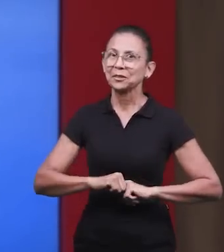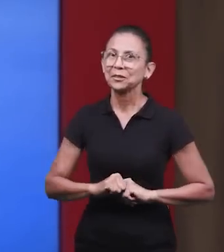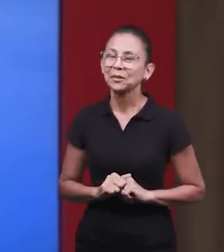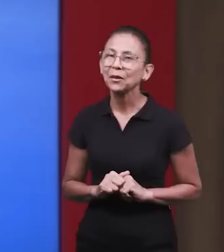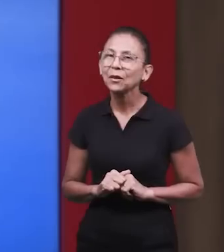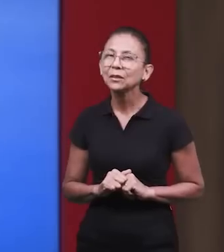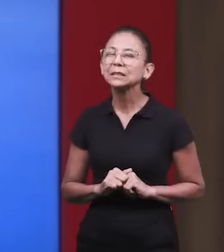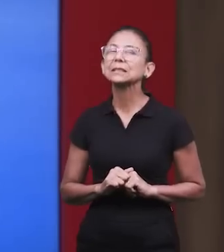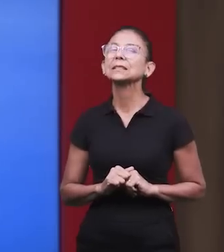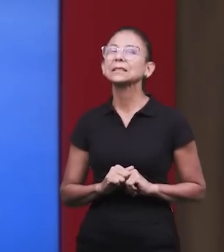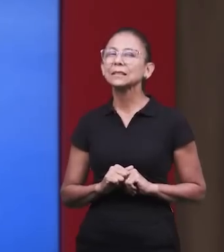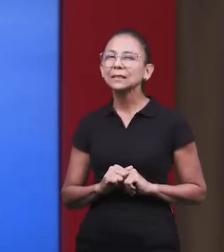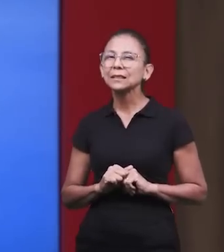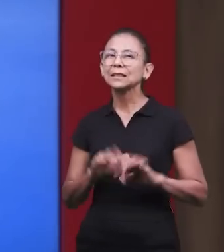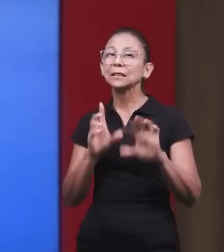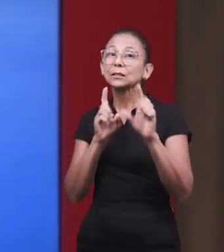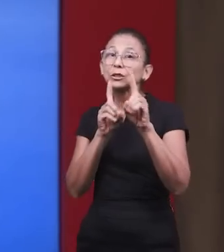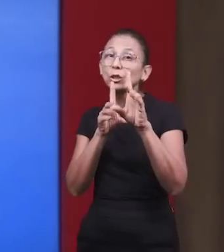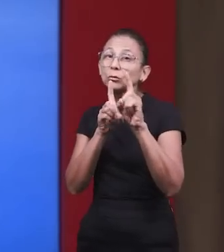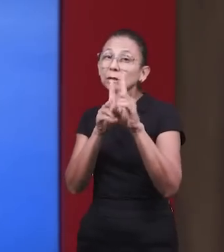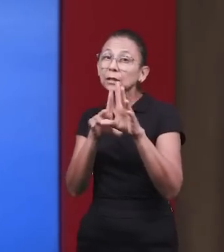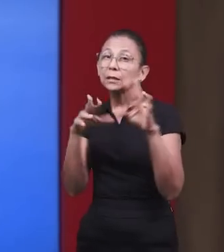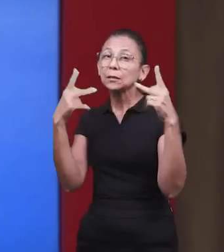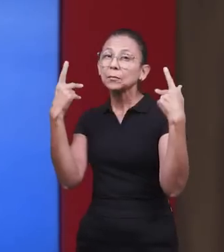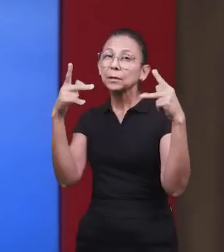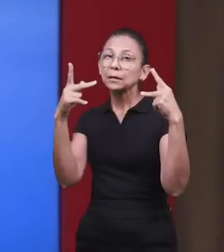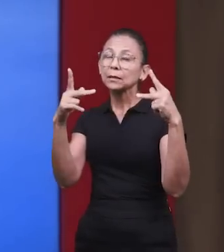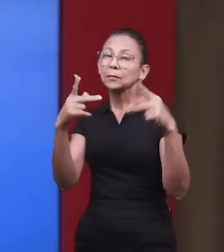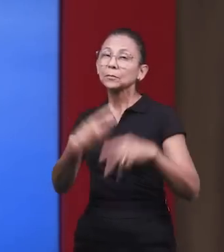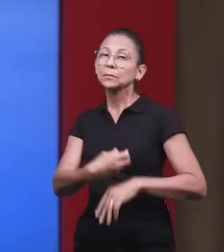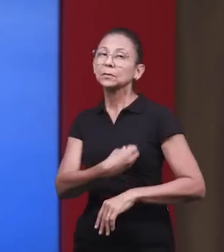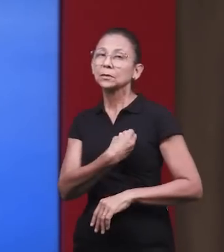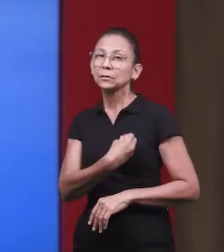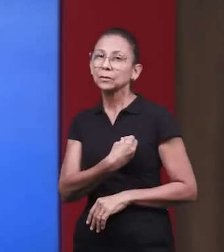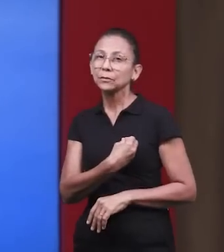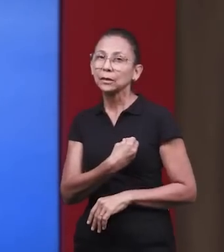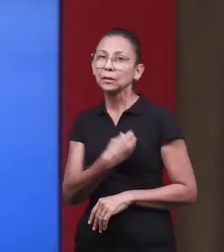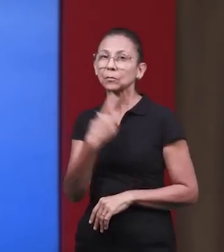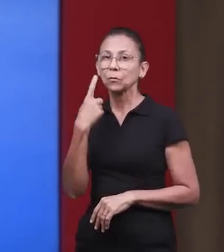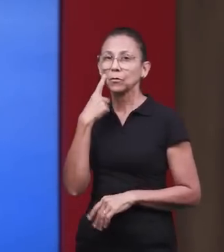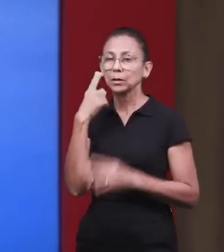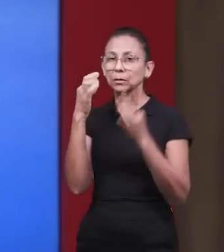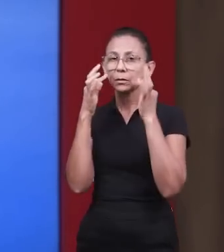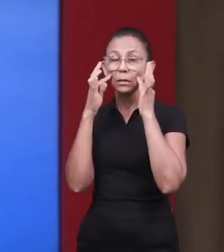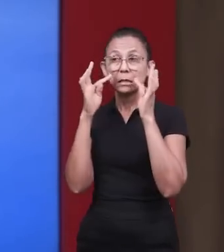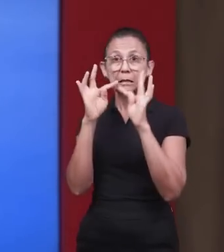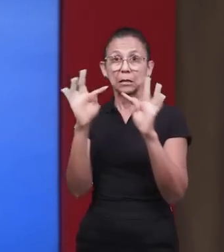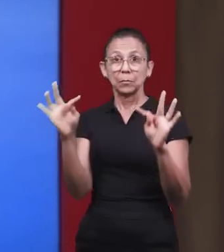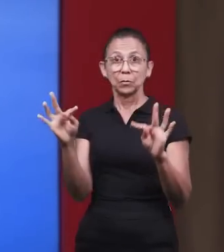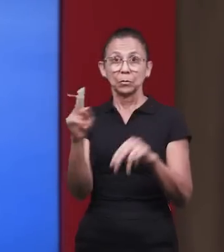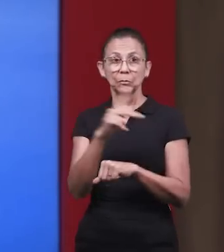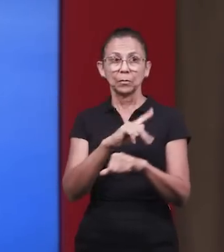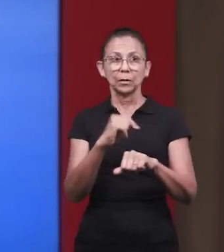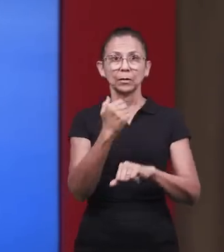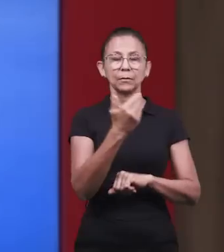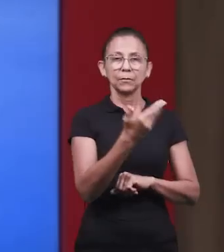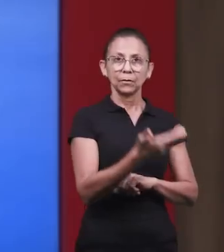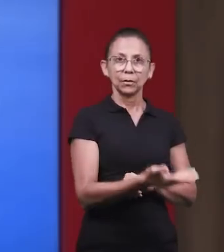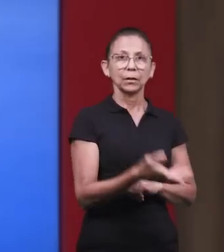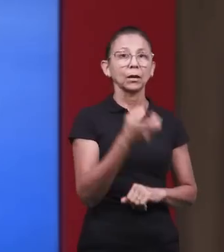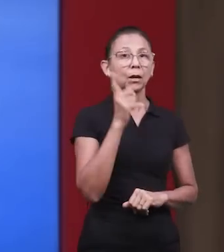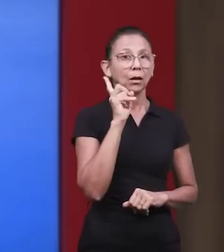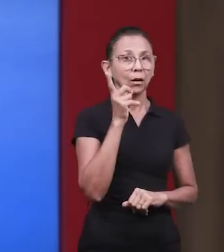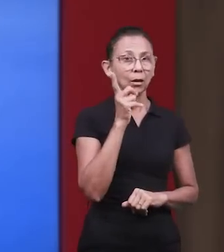do valor da doutrina que vivemos e pregamos a partir dos testemunhos dados pelos nossos irmãos do exterior. E